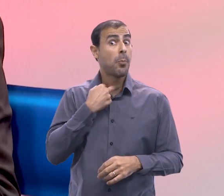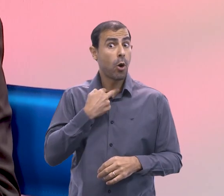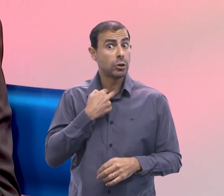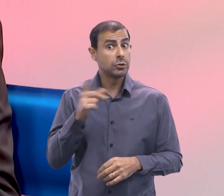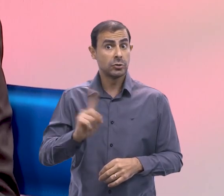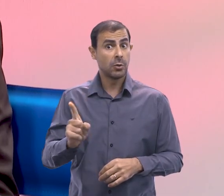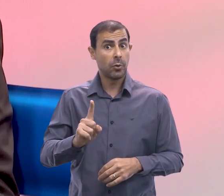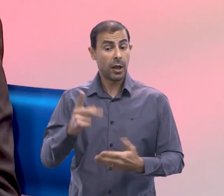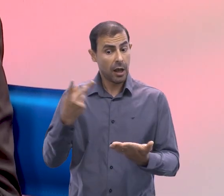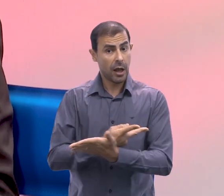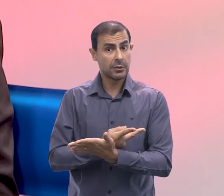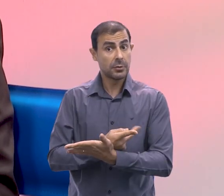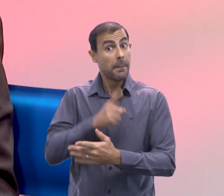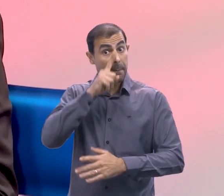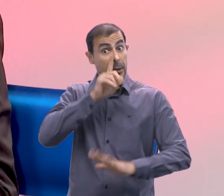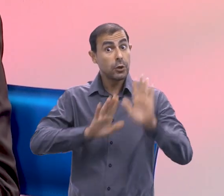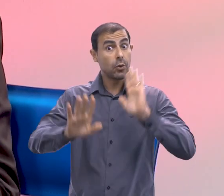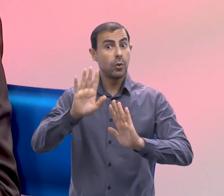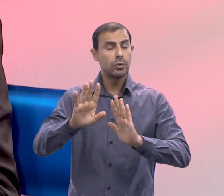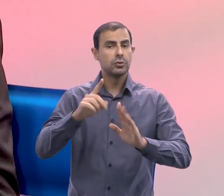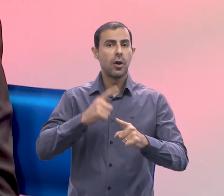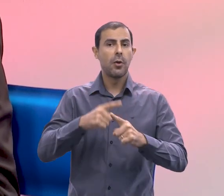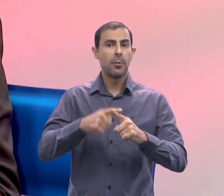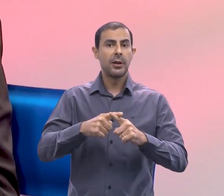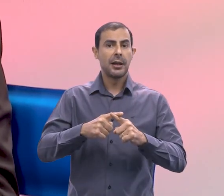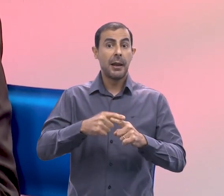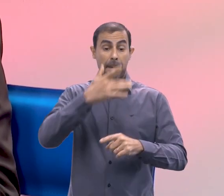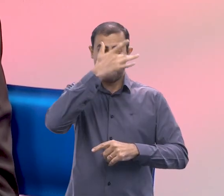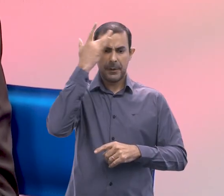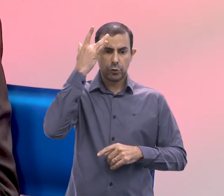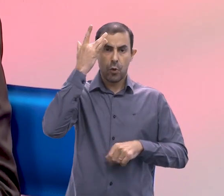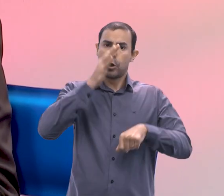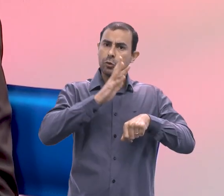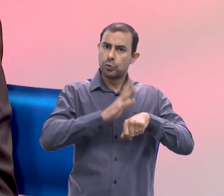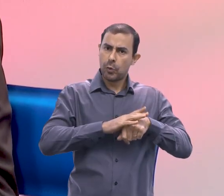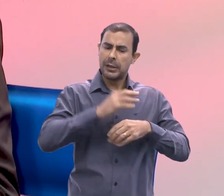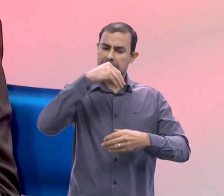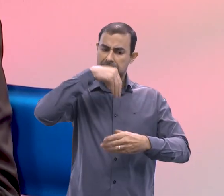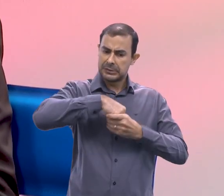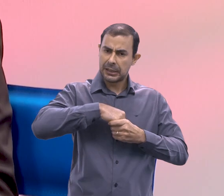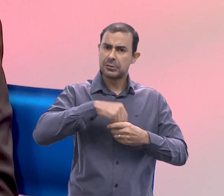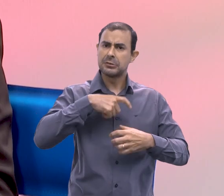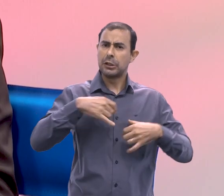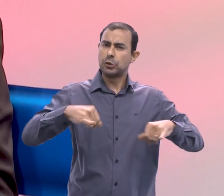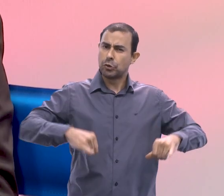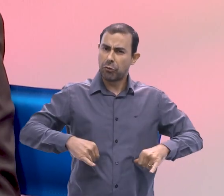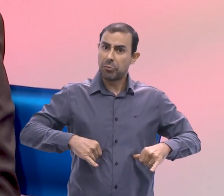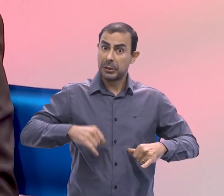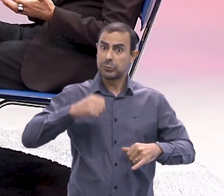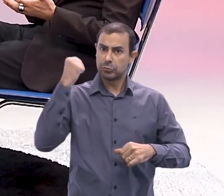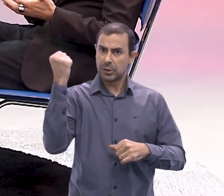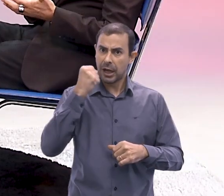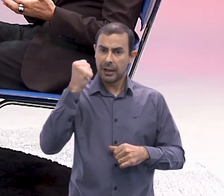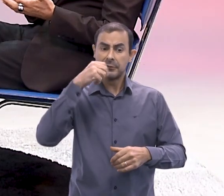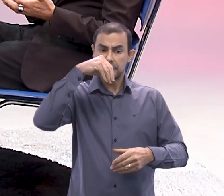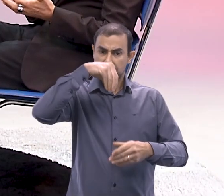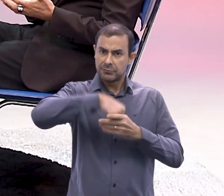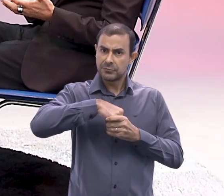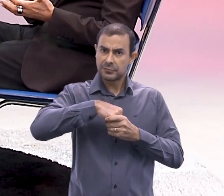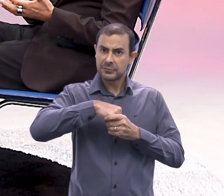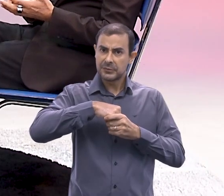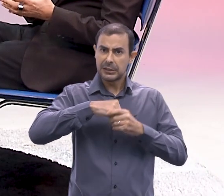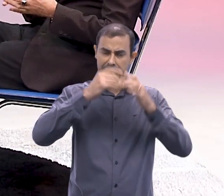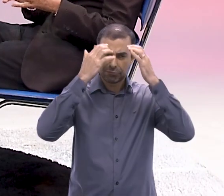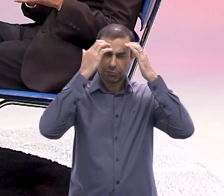é um perigo. Por quê? Porque pessoas que estão em sofrimento psíquico, desordem mental, alterações das